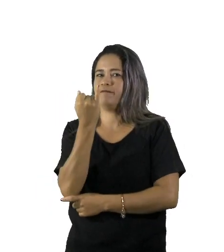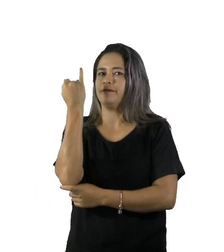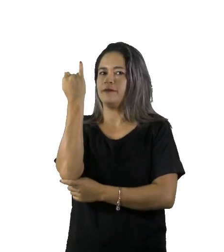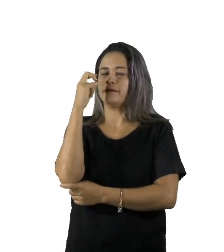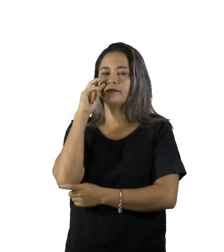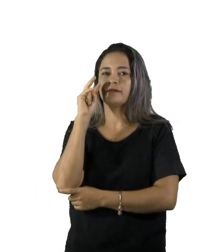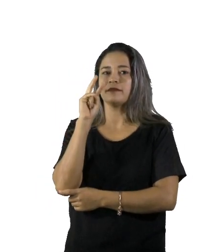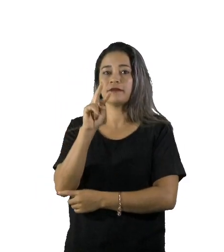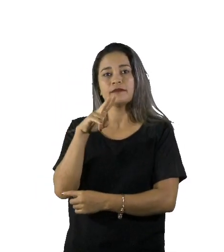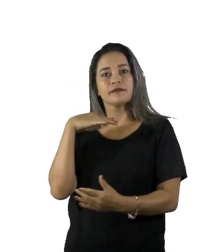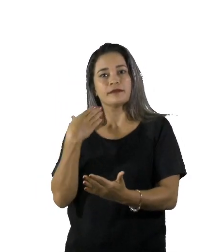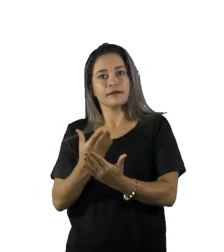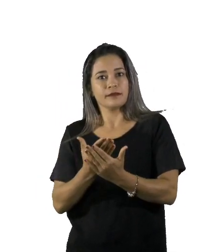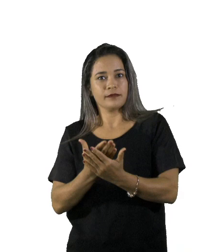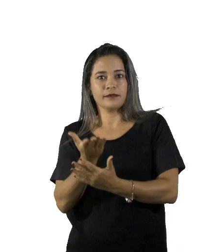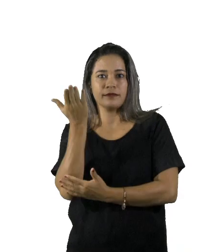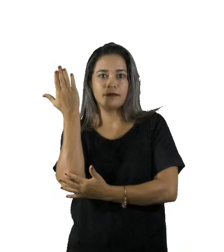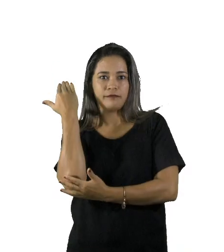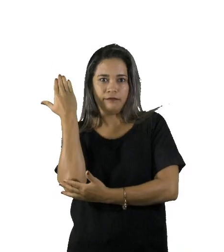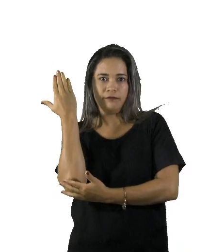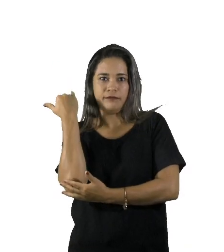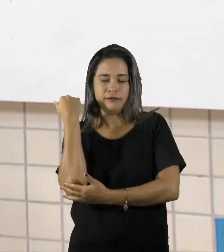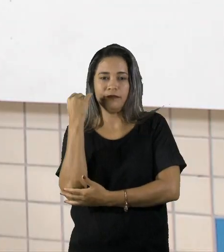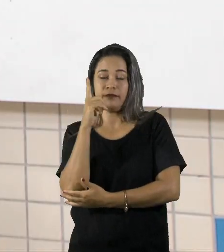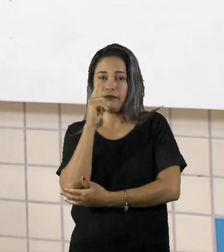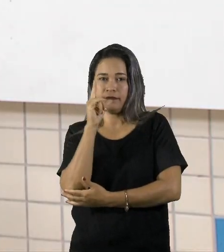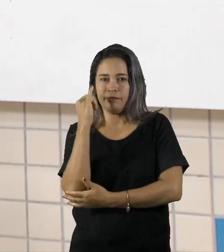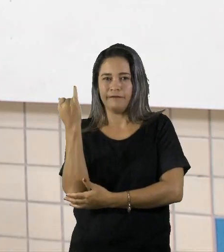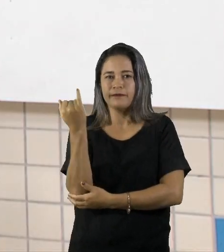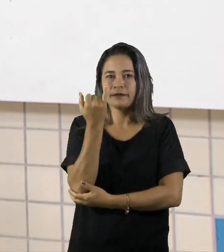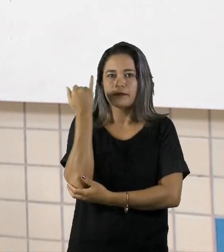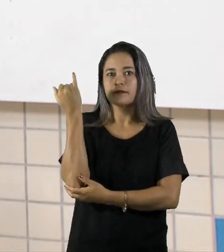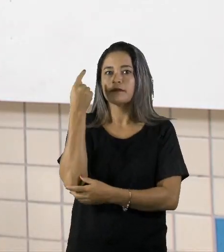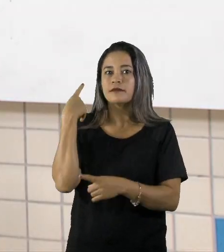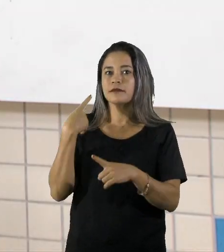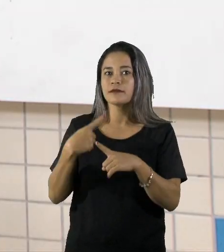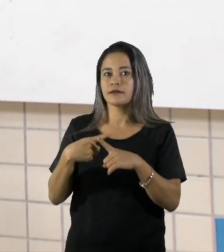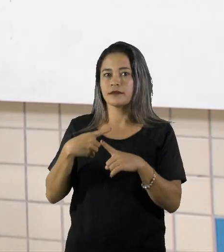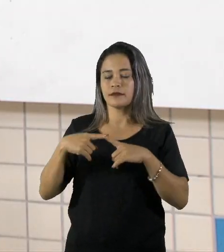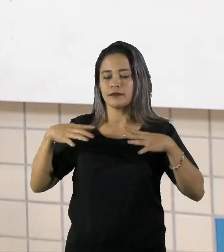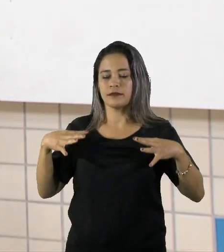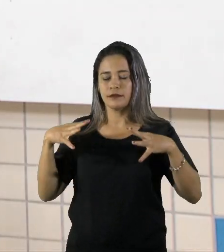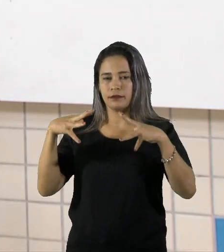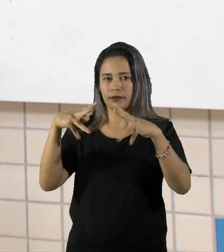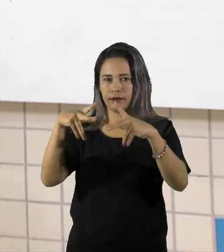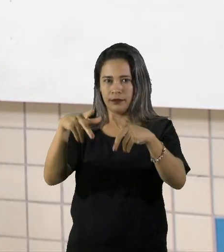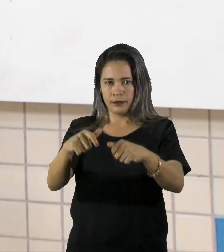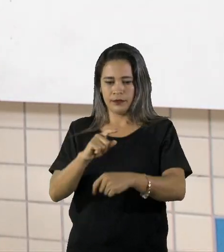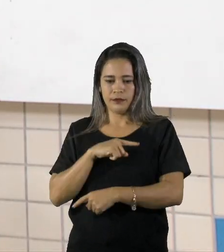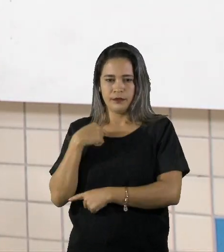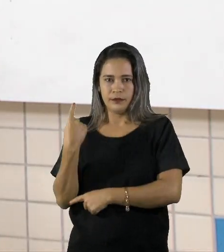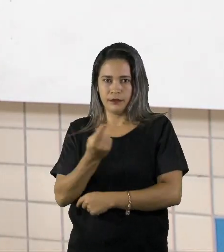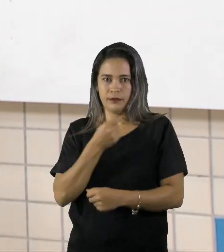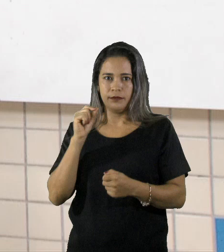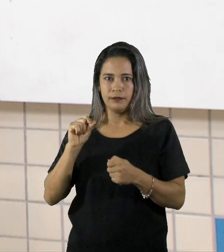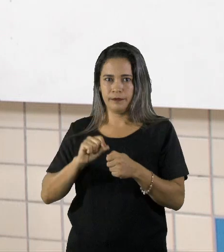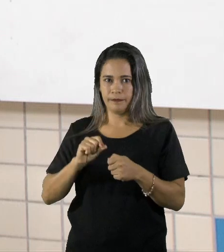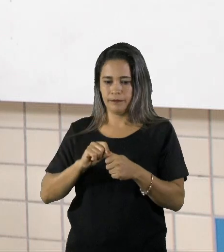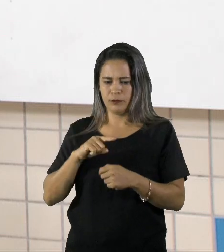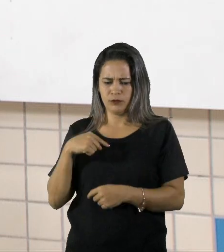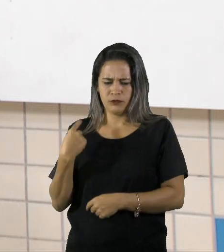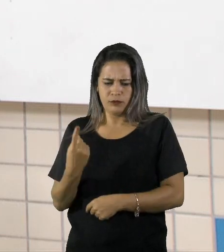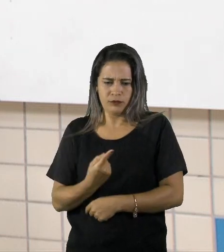na aula passada que a água é importante porque tudo que nós fazemos, tudo que nós